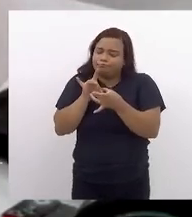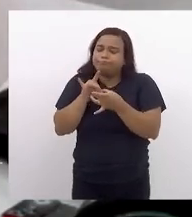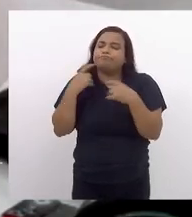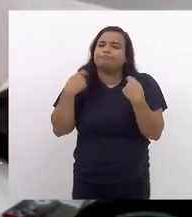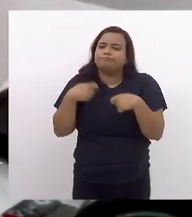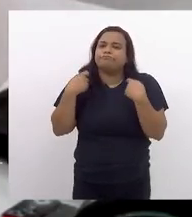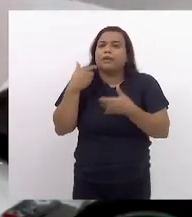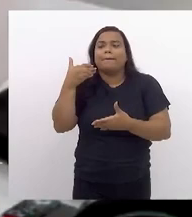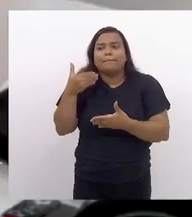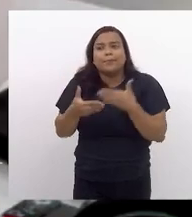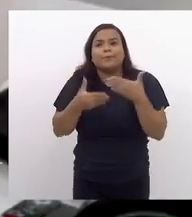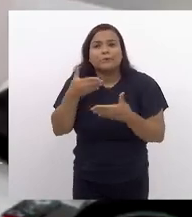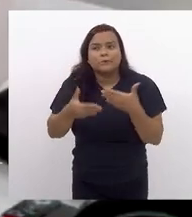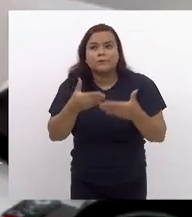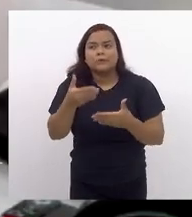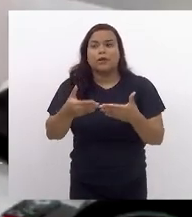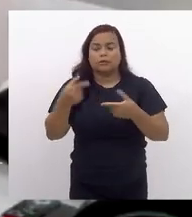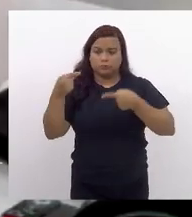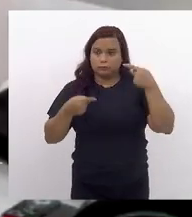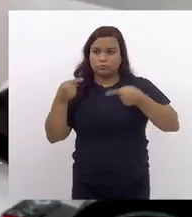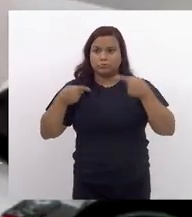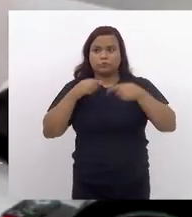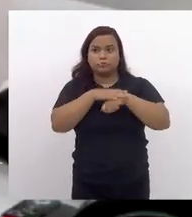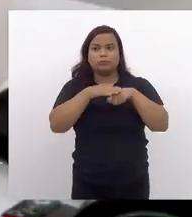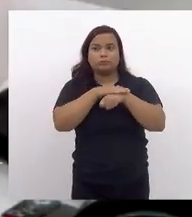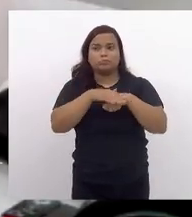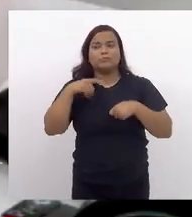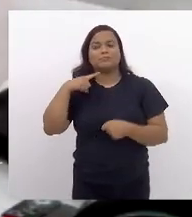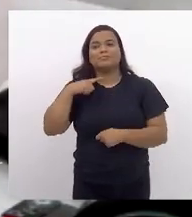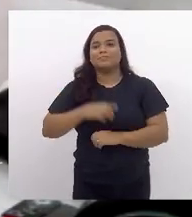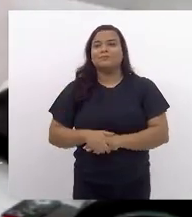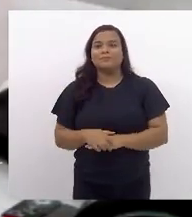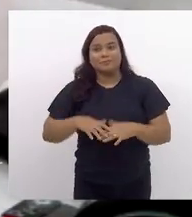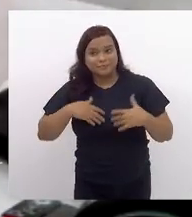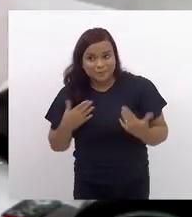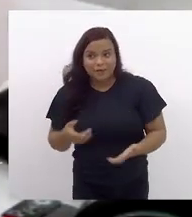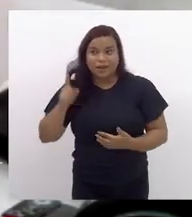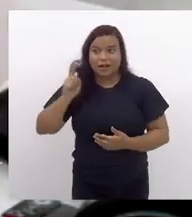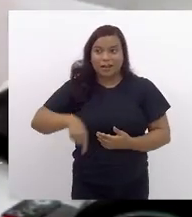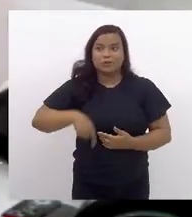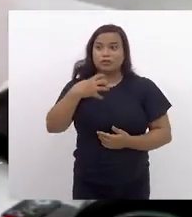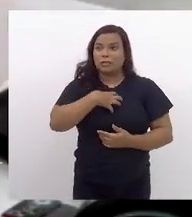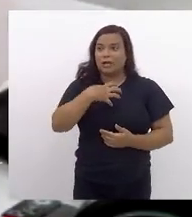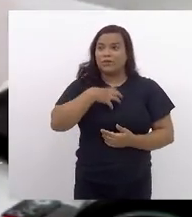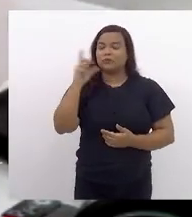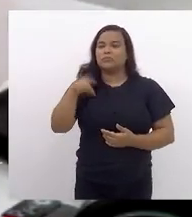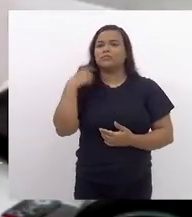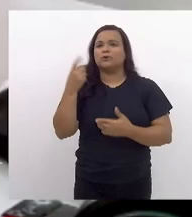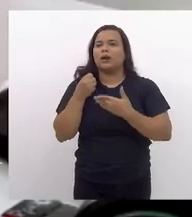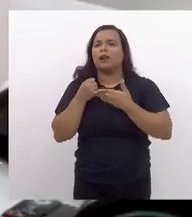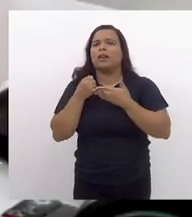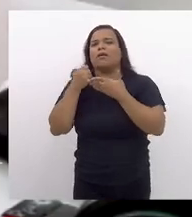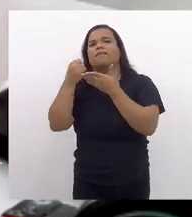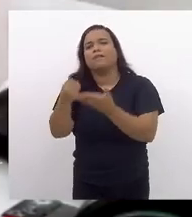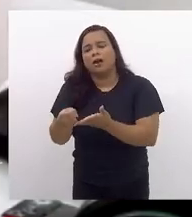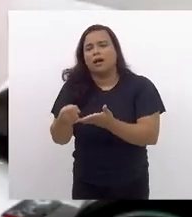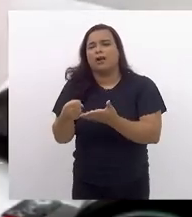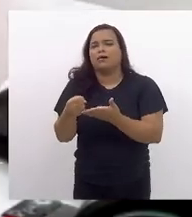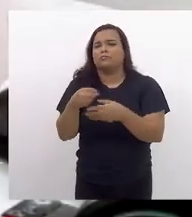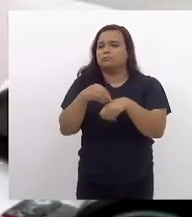nesse processo de discussão. Então, é uma forma da gente levar esse processo, da